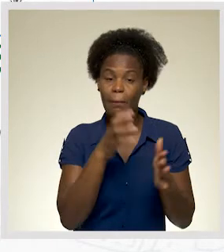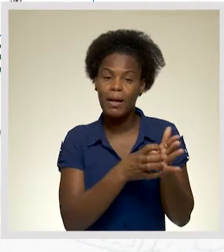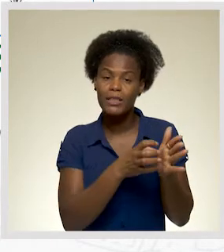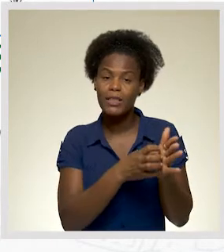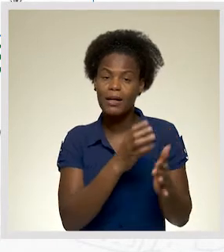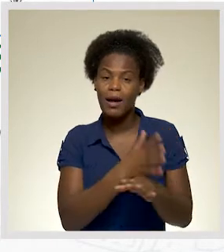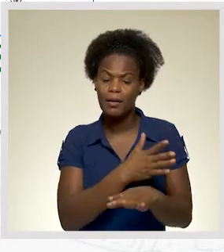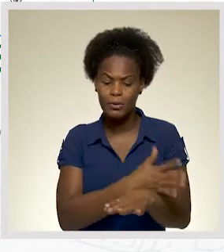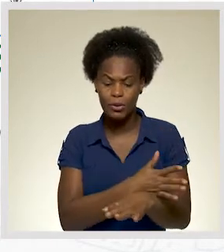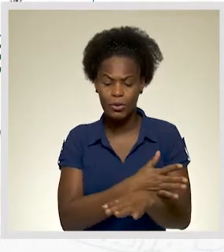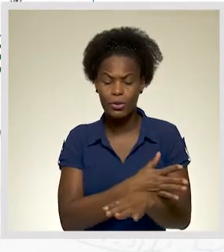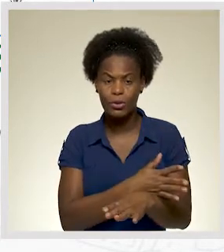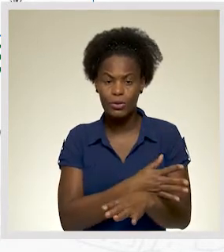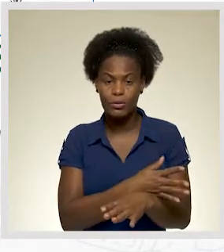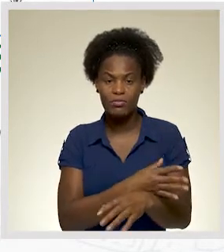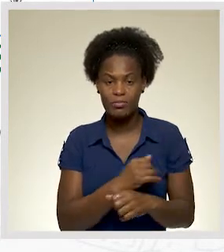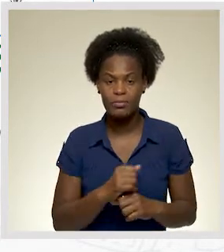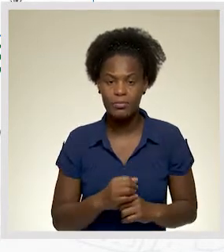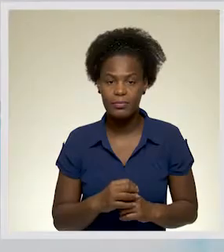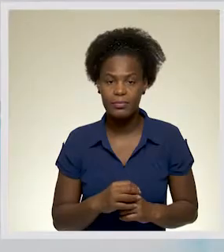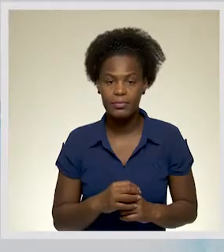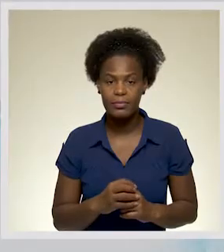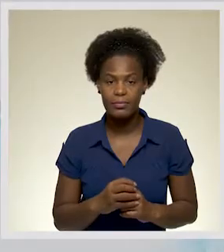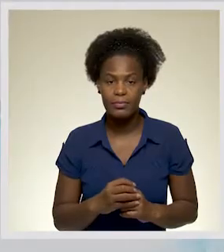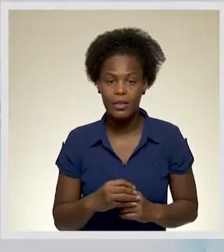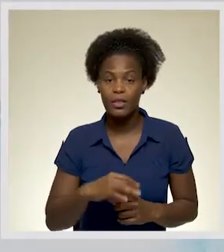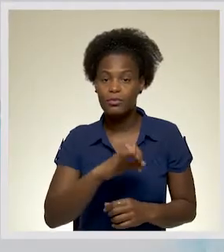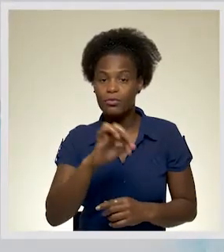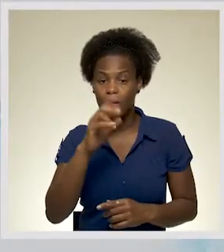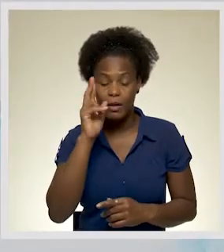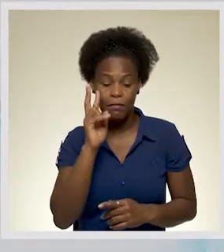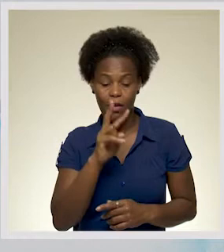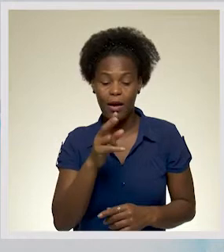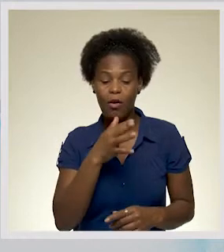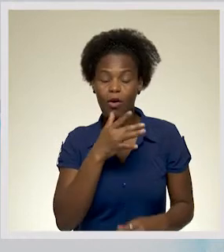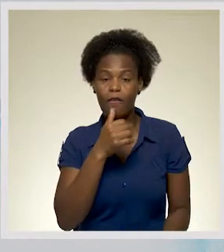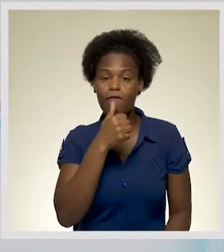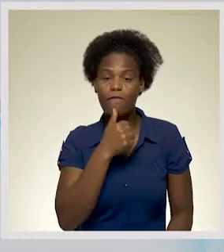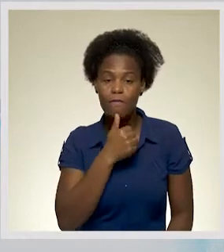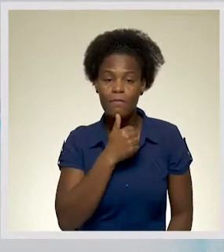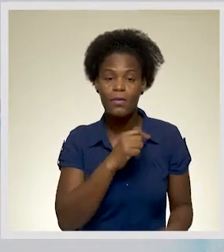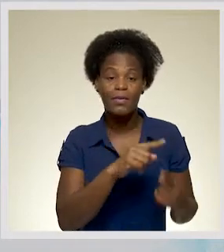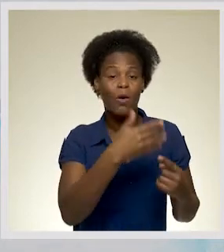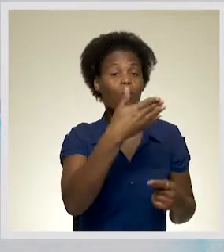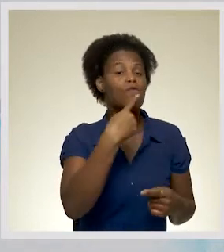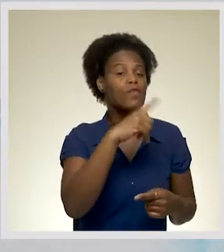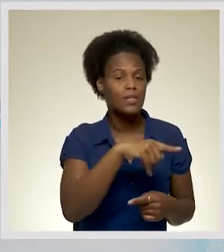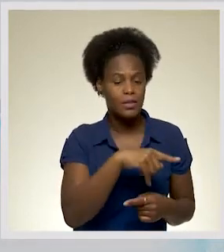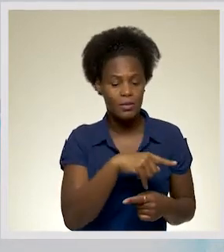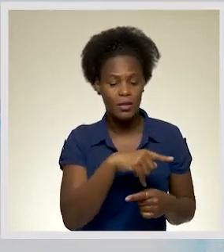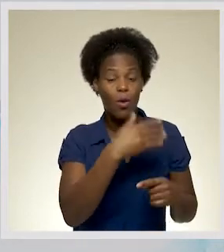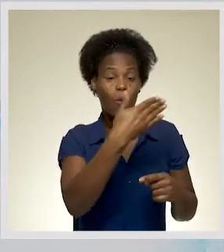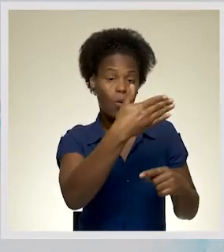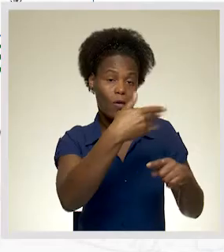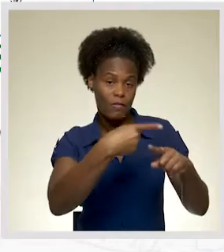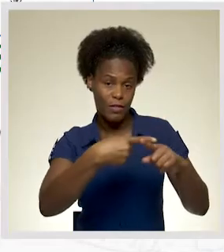a imagem anterior. Reparem aqui, a vermelho, temos 1 vez 2, 1